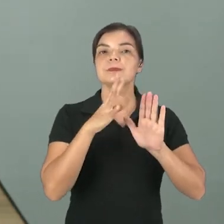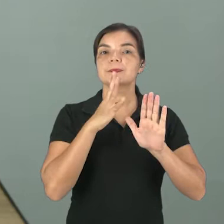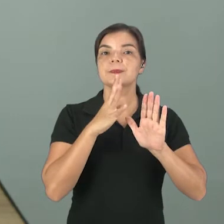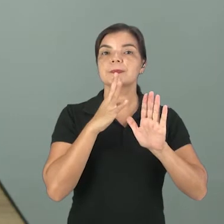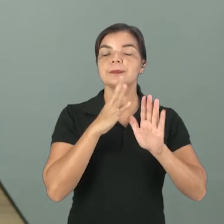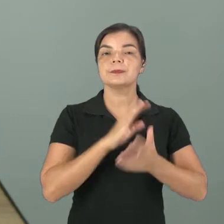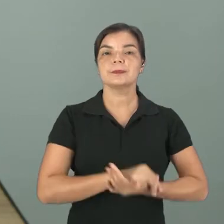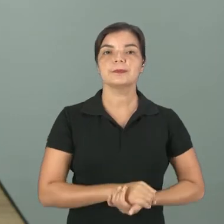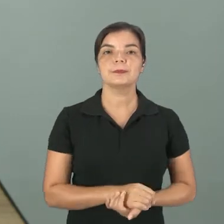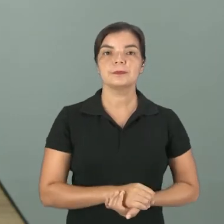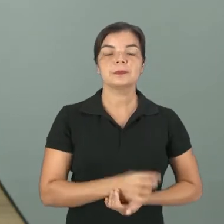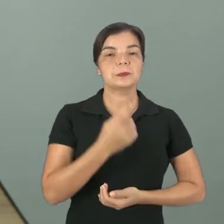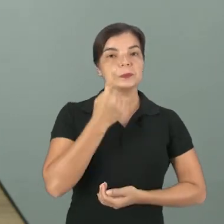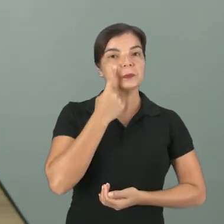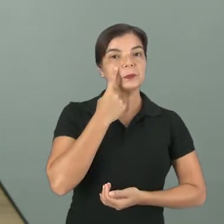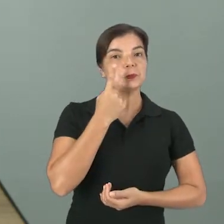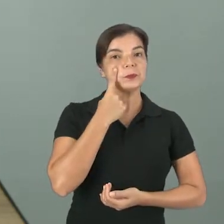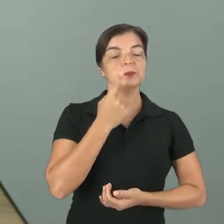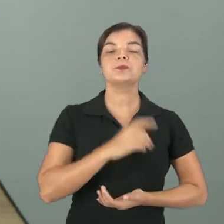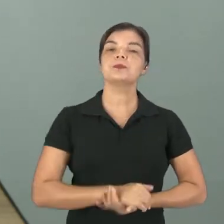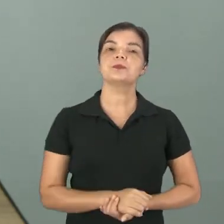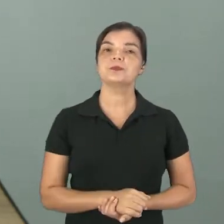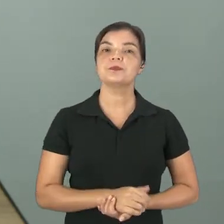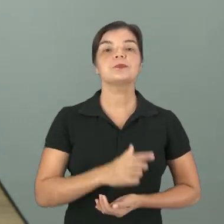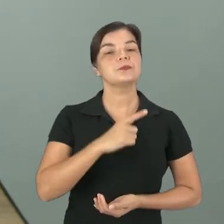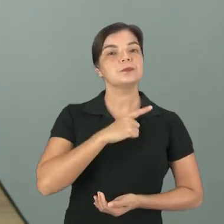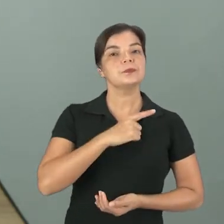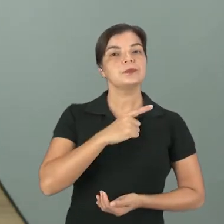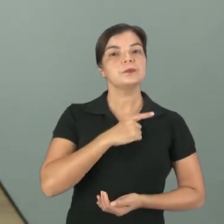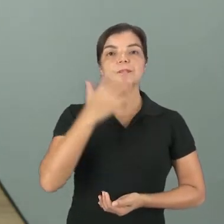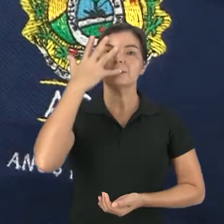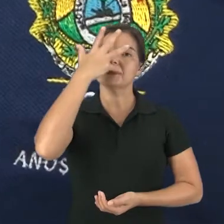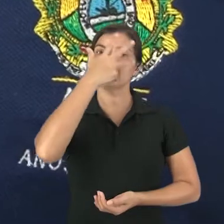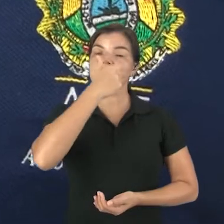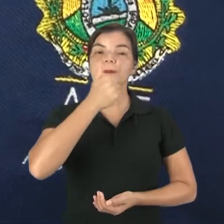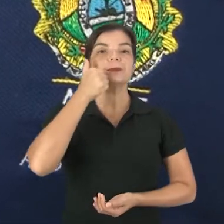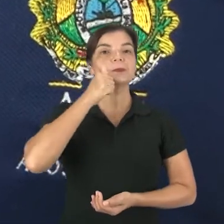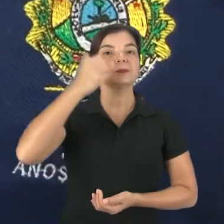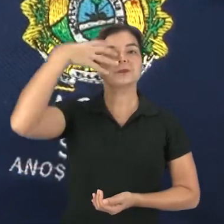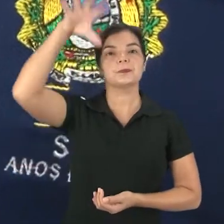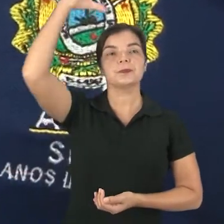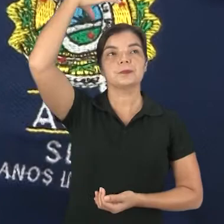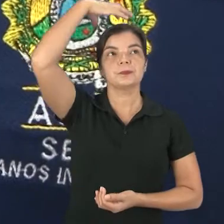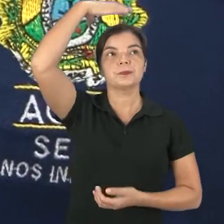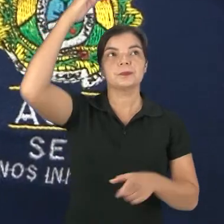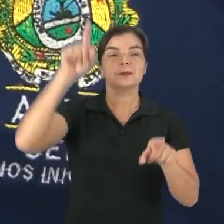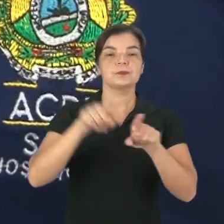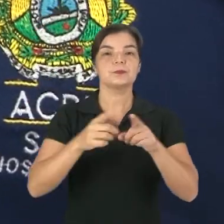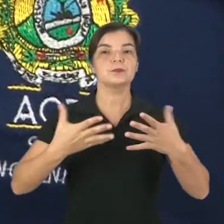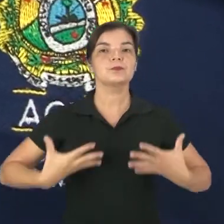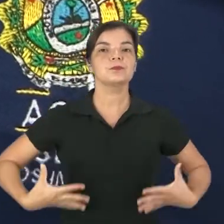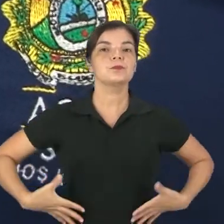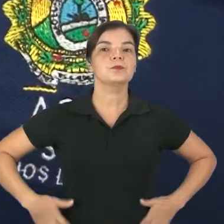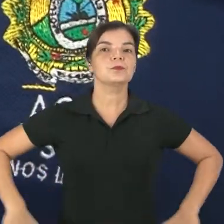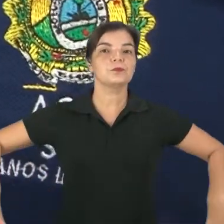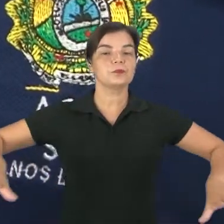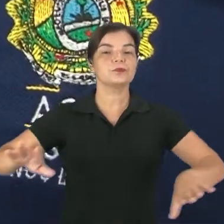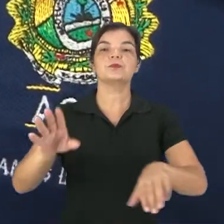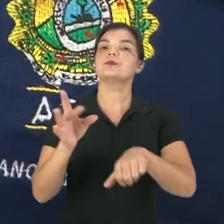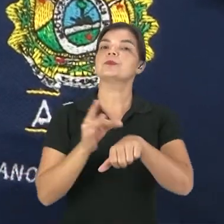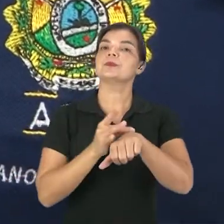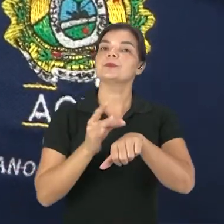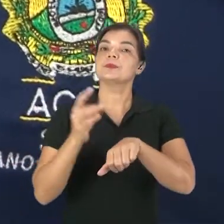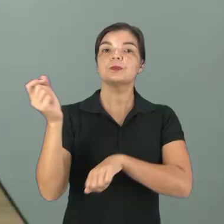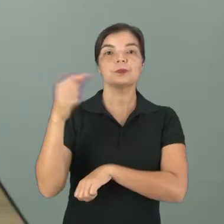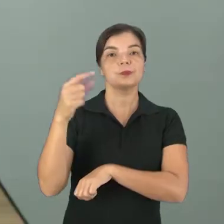conhecem? Observem bastante. Nós temos aqui uma linda princesa, não é mesmo? Com seu vestido azul. Olha como ela